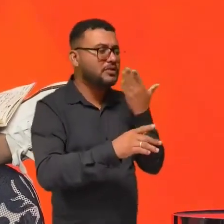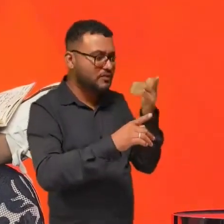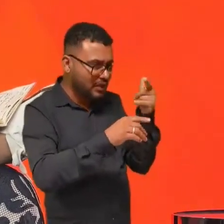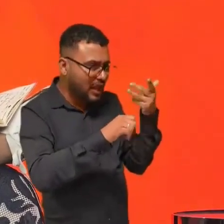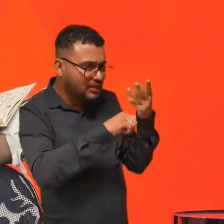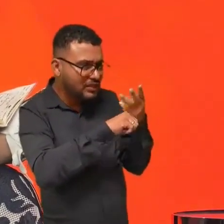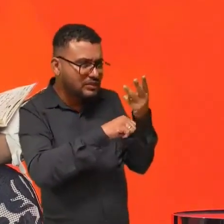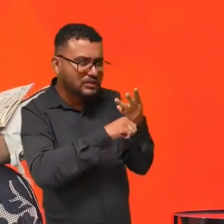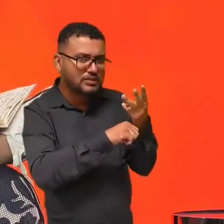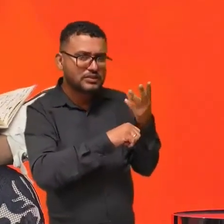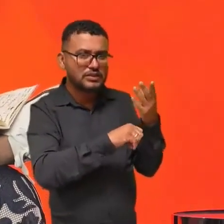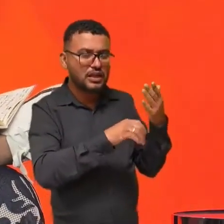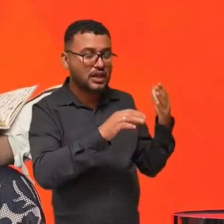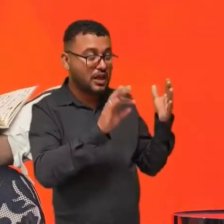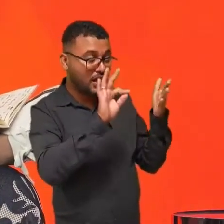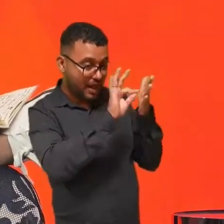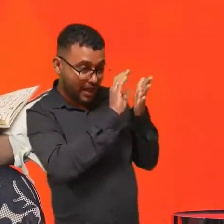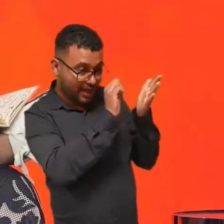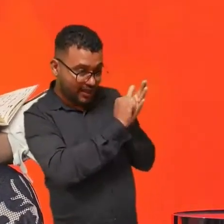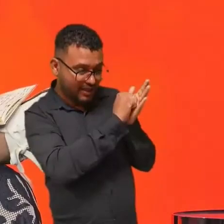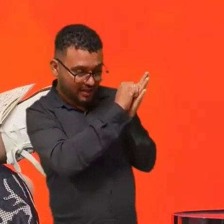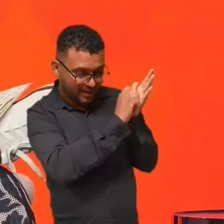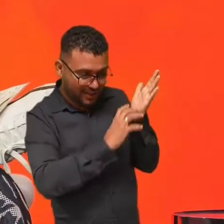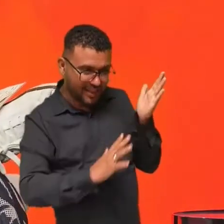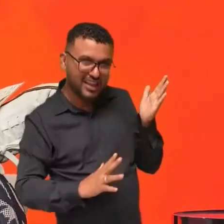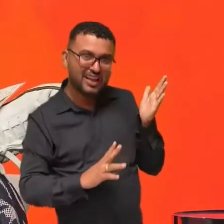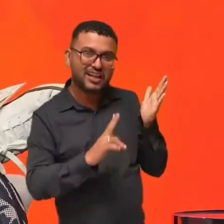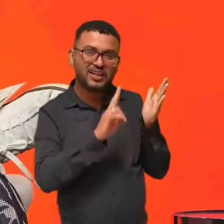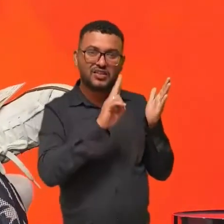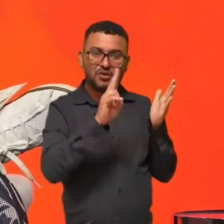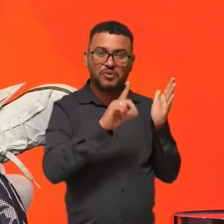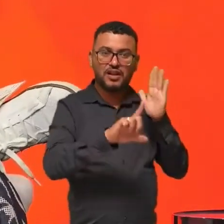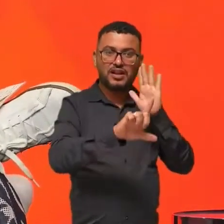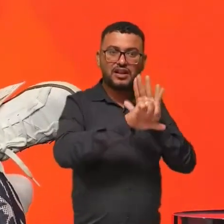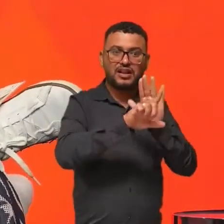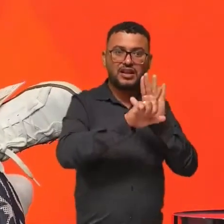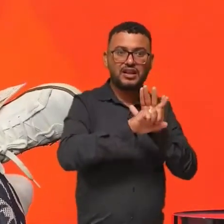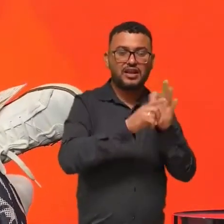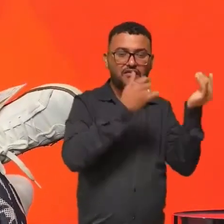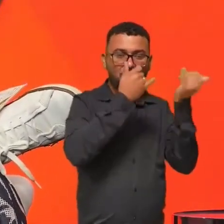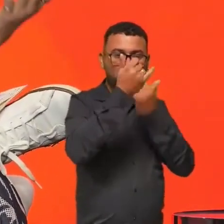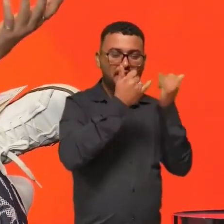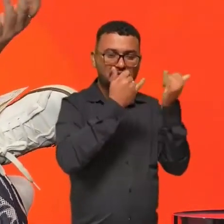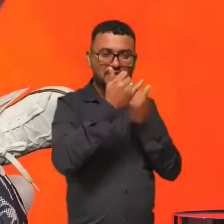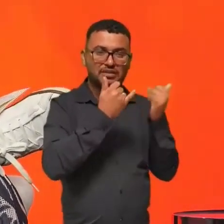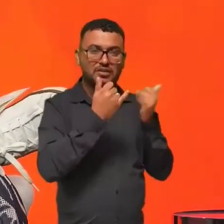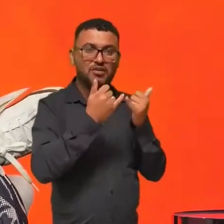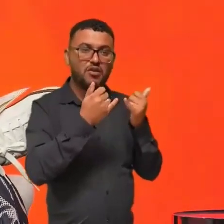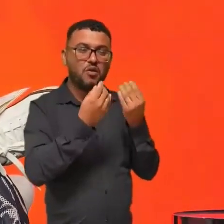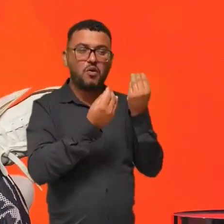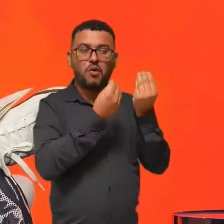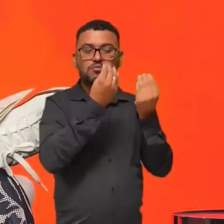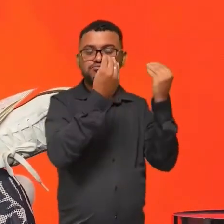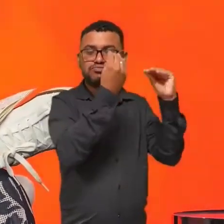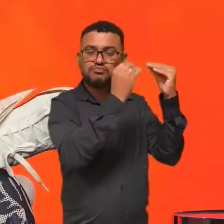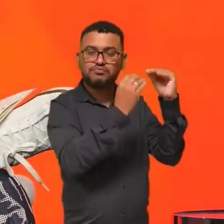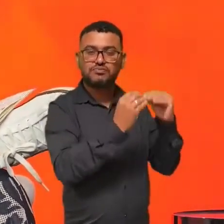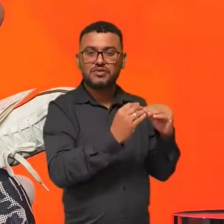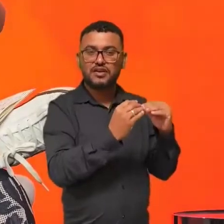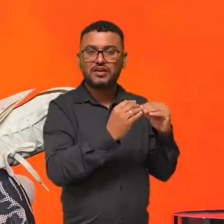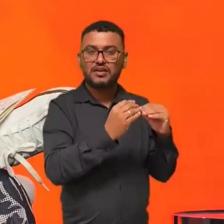foi montando, dentro da Lei Geral de Proteção de Dados, uma forma de não anular o impacto, né,